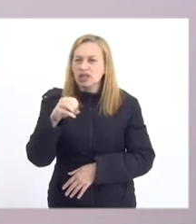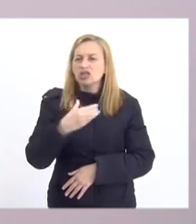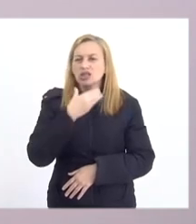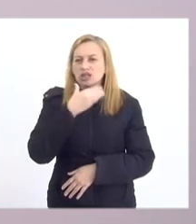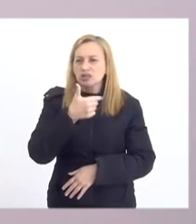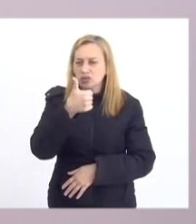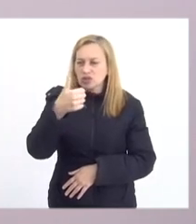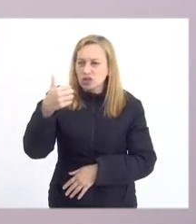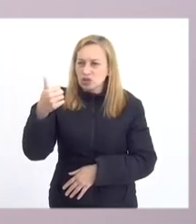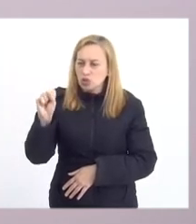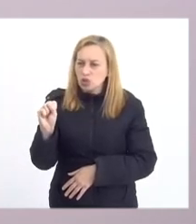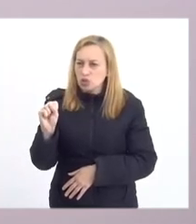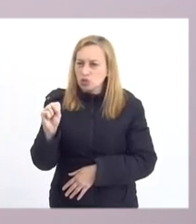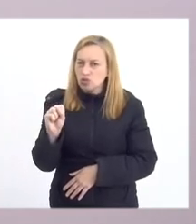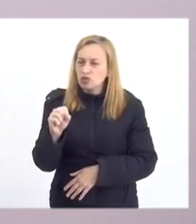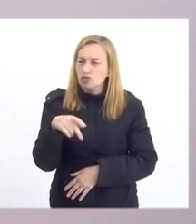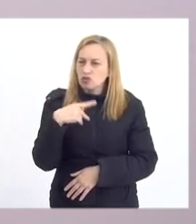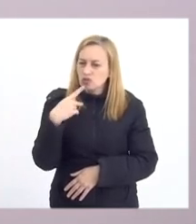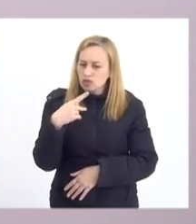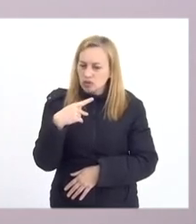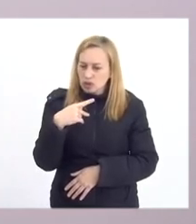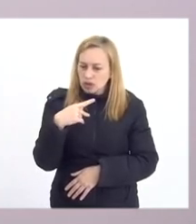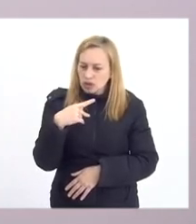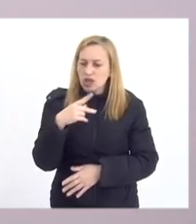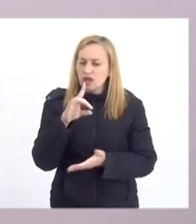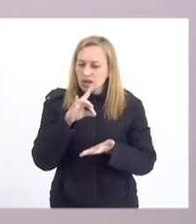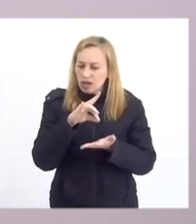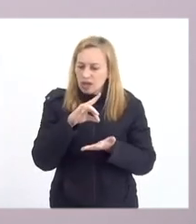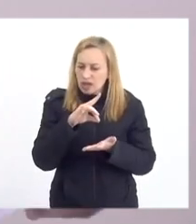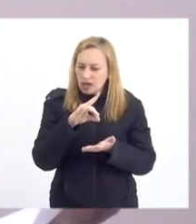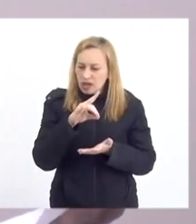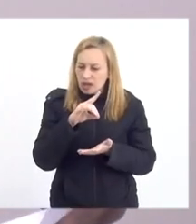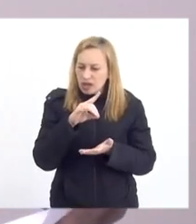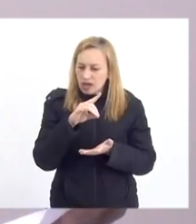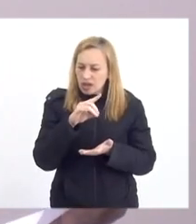diz que é vedada